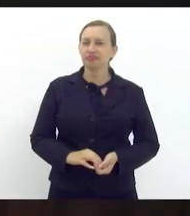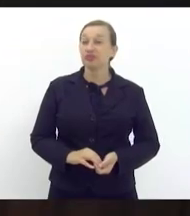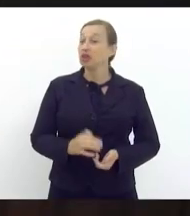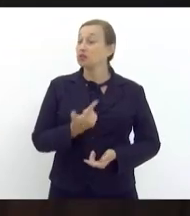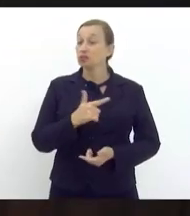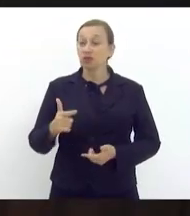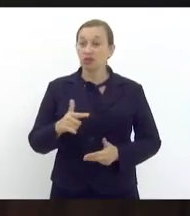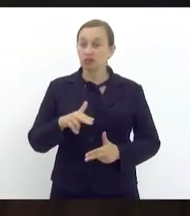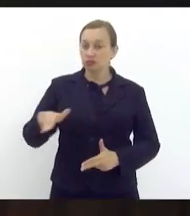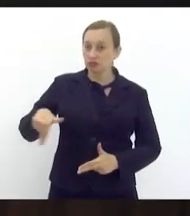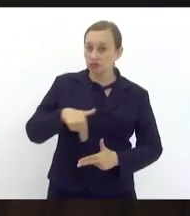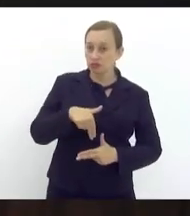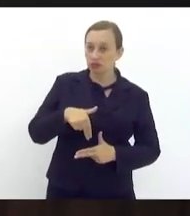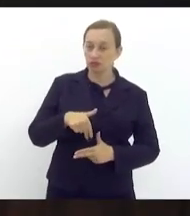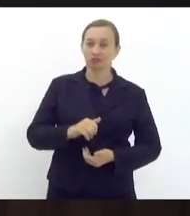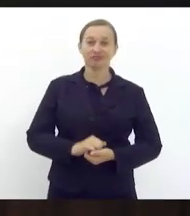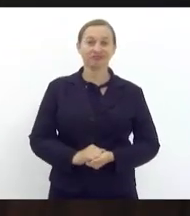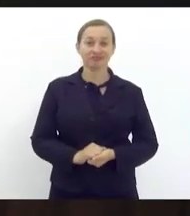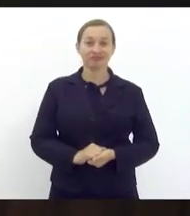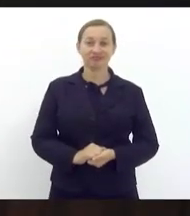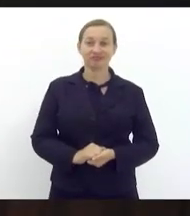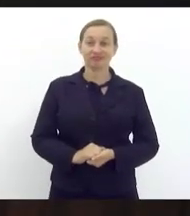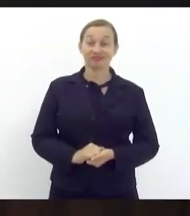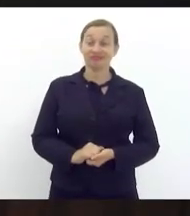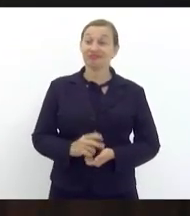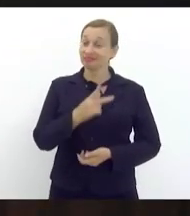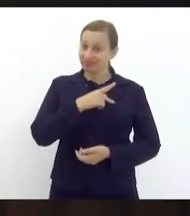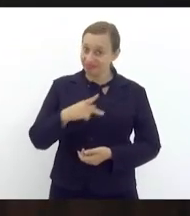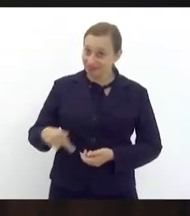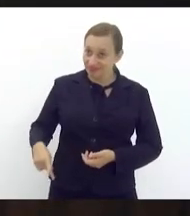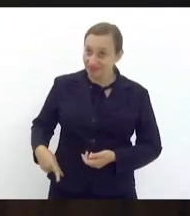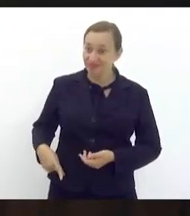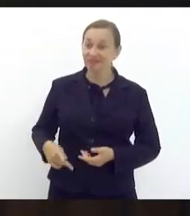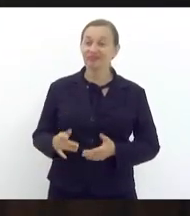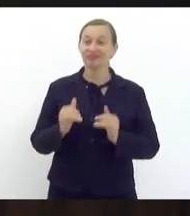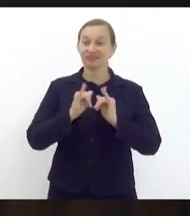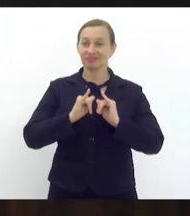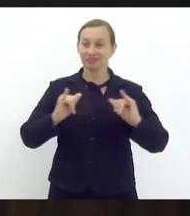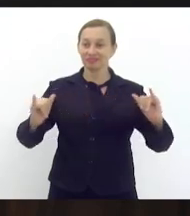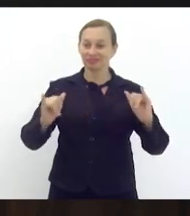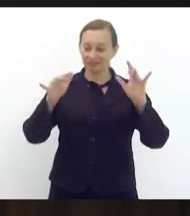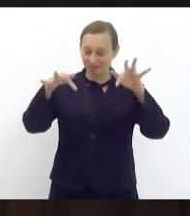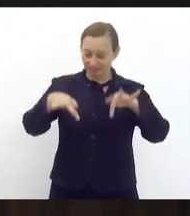Não havendo mais oradores inscritos, a presidência declara